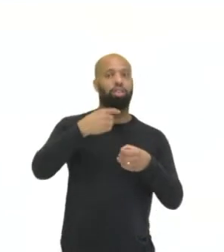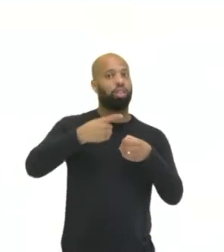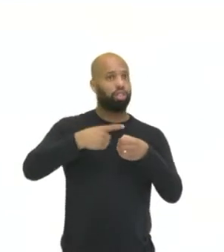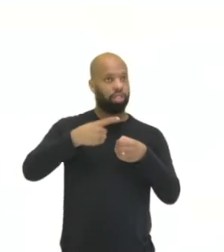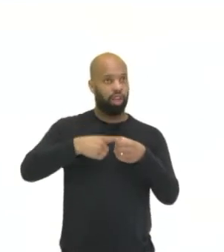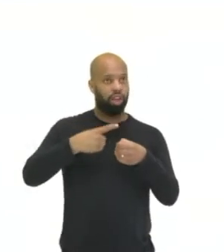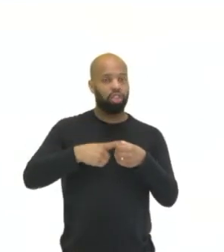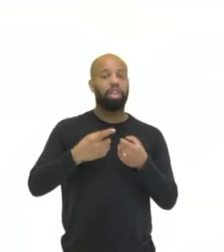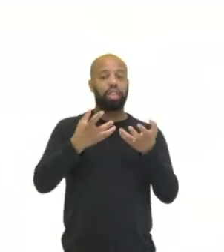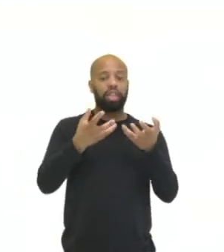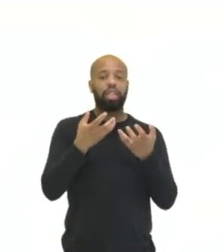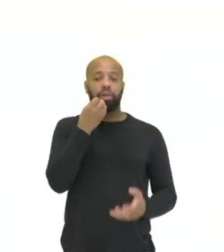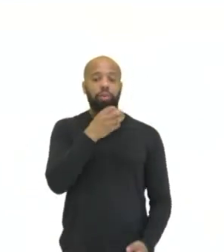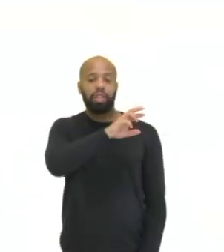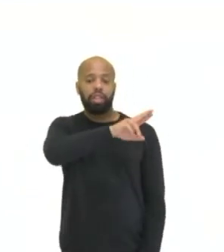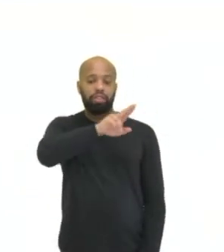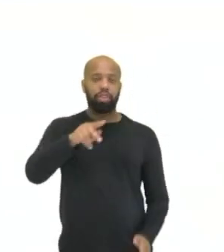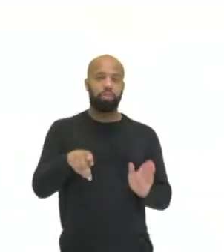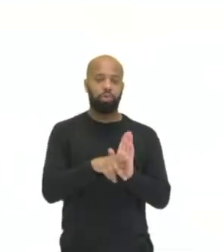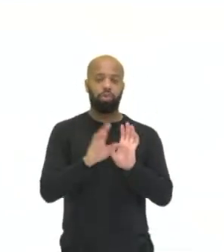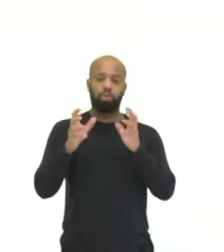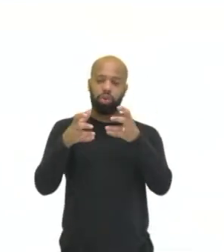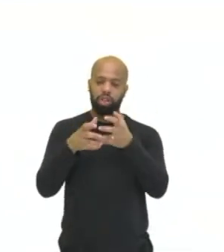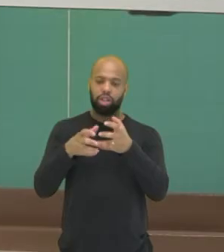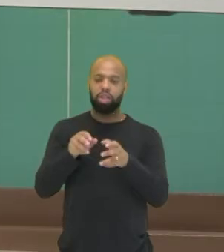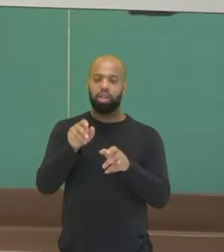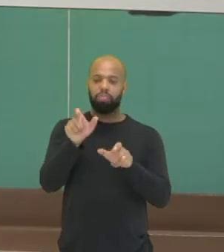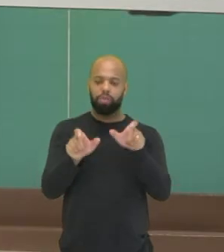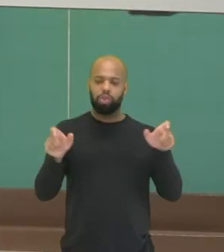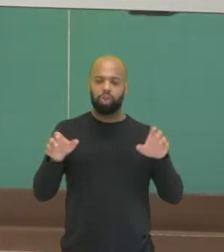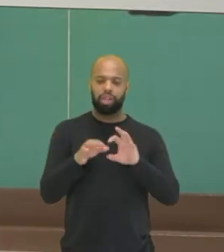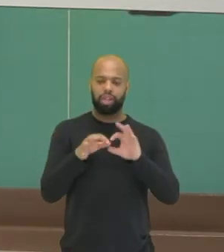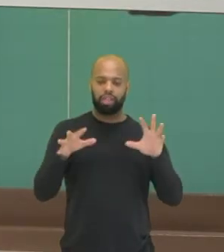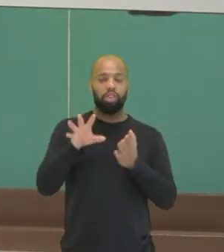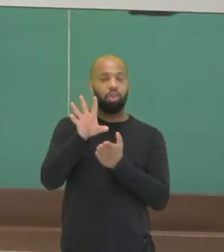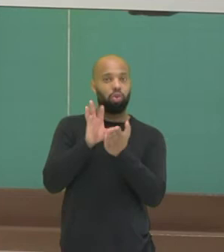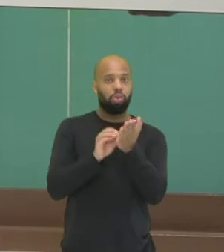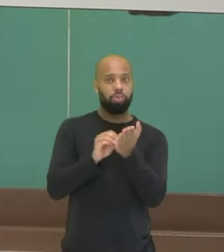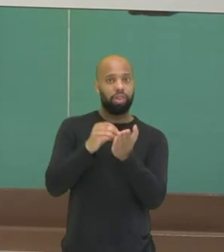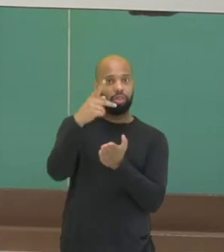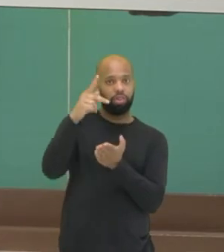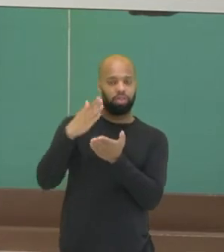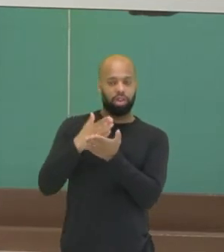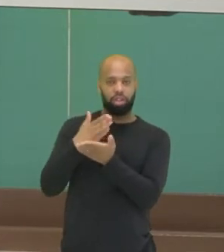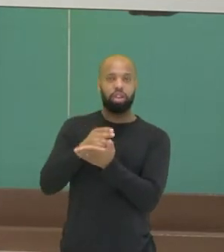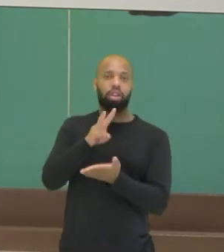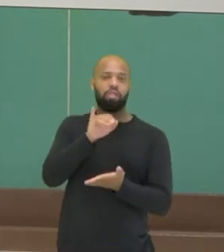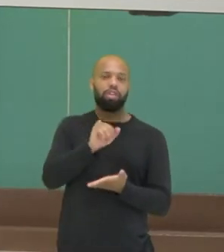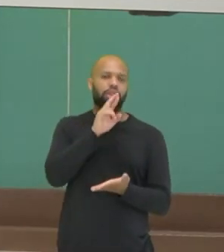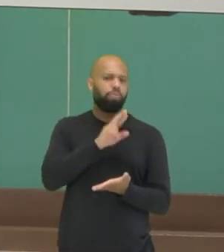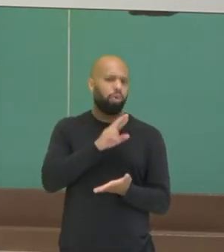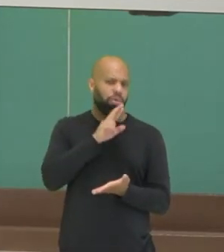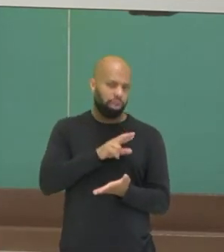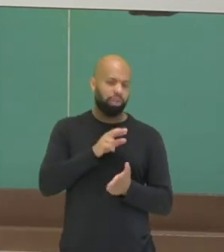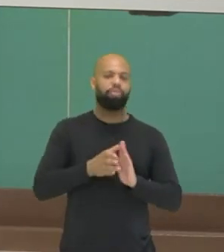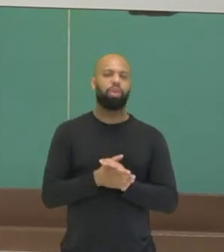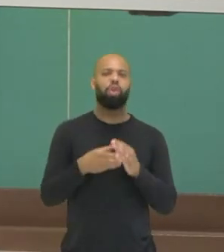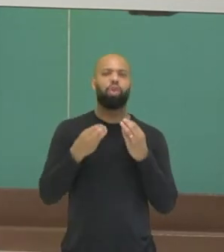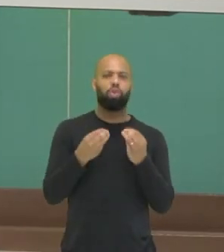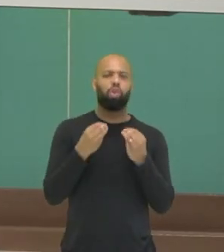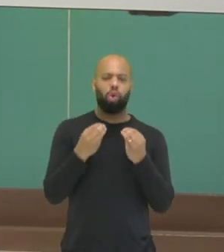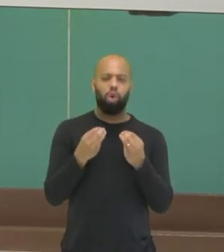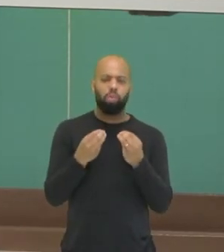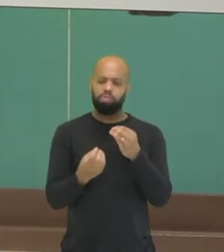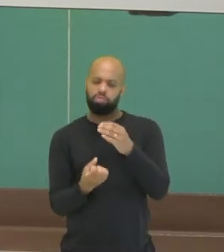elaboradas em benefício de uma comunidade de homens livres. Copiem seu caderno e responda, galerinha. Explique como aconteceu a fundação